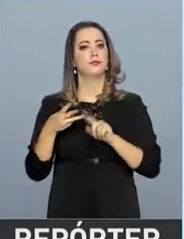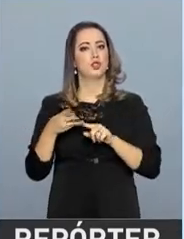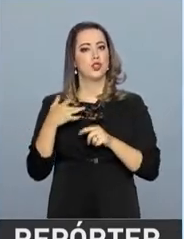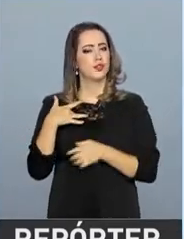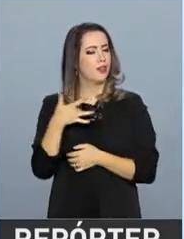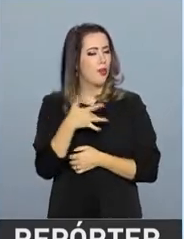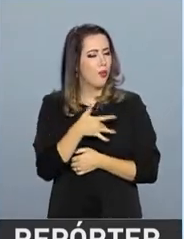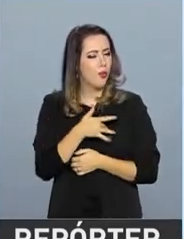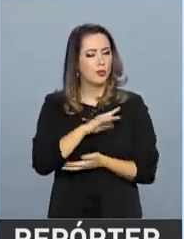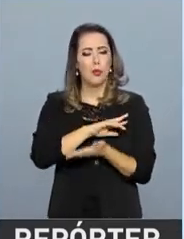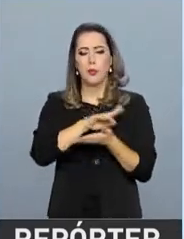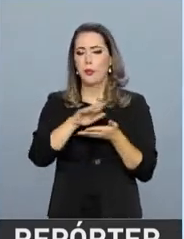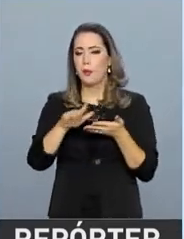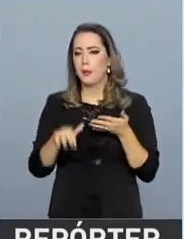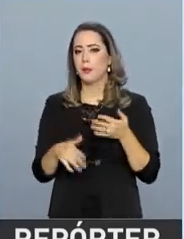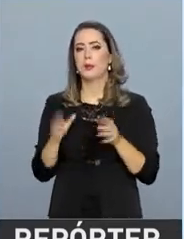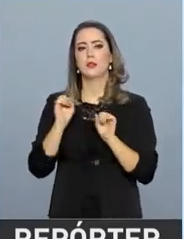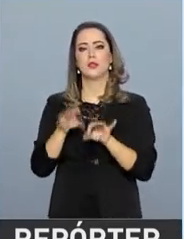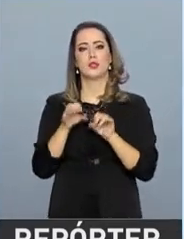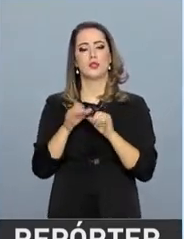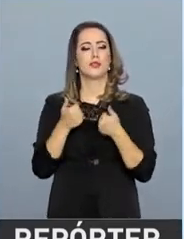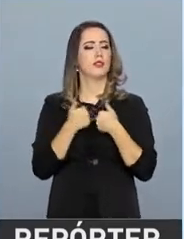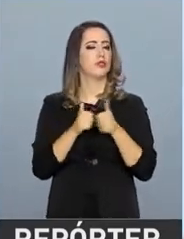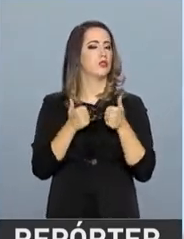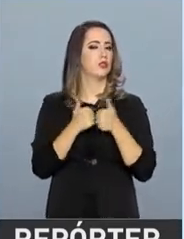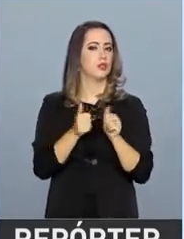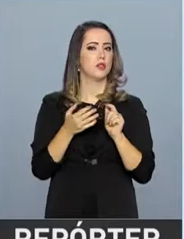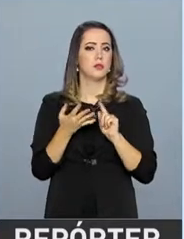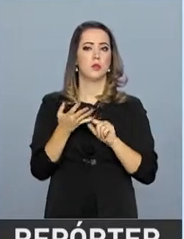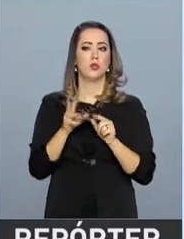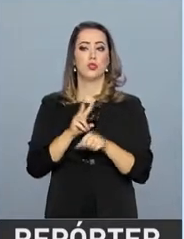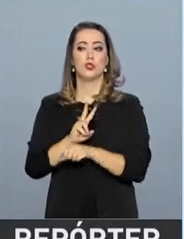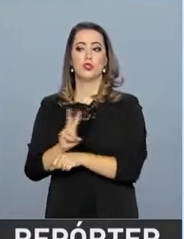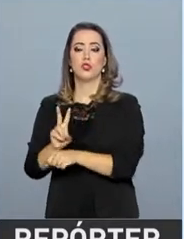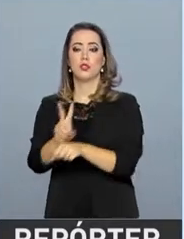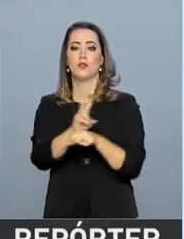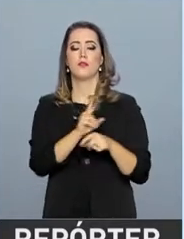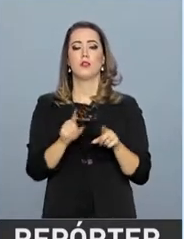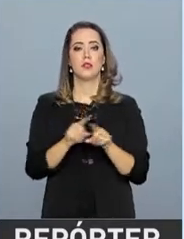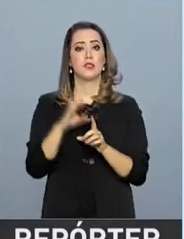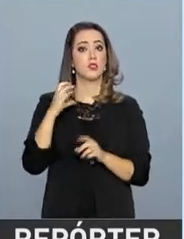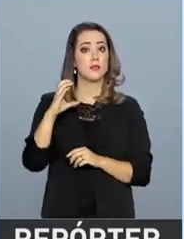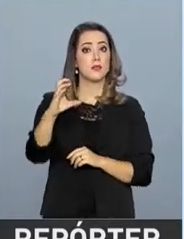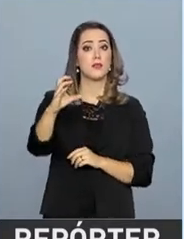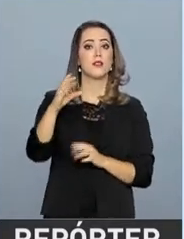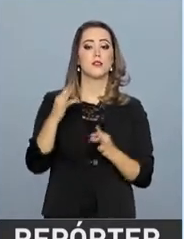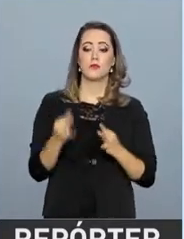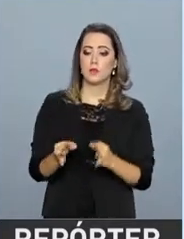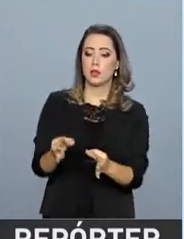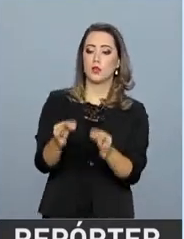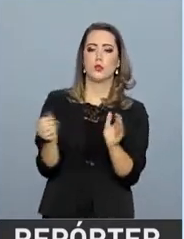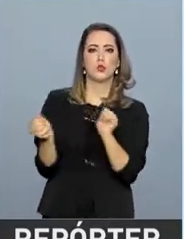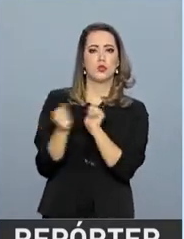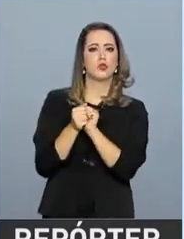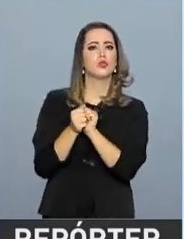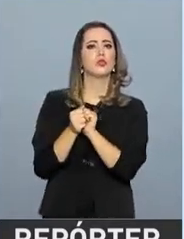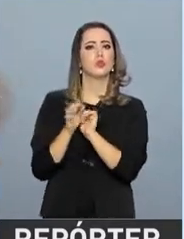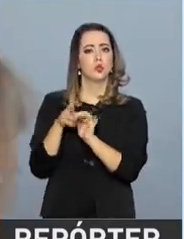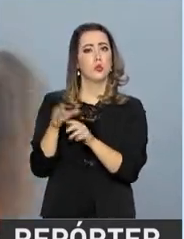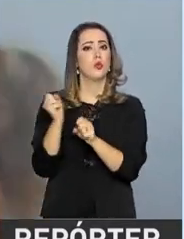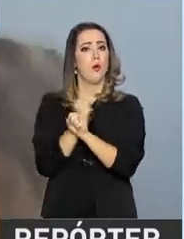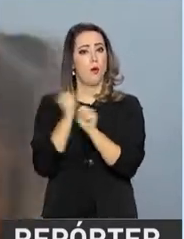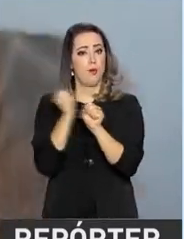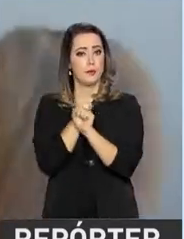saúde de educação de transporte de defesa de ciência e tecnologia obras que vão melhorar